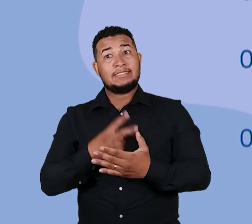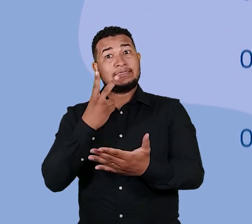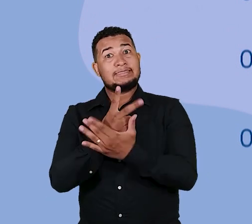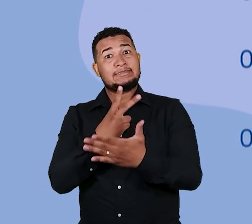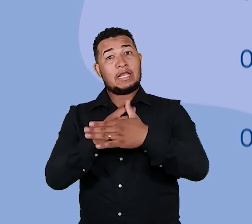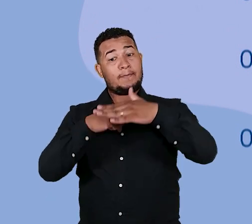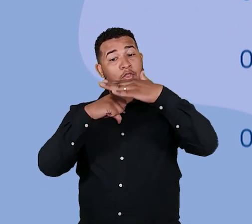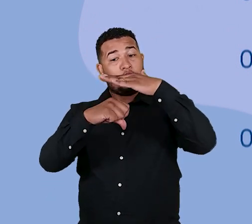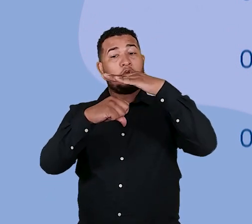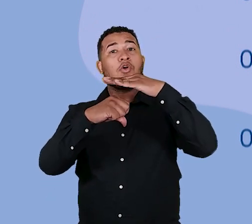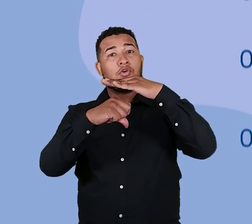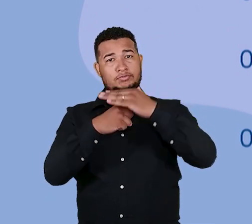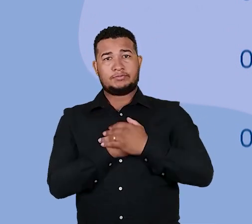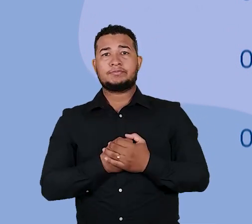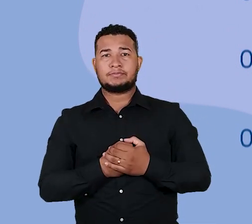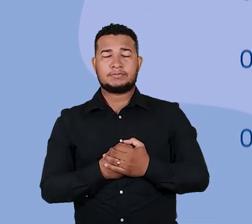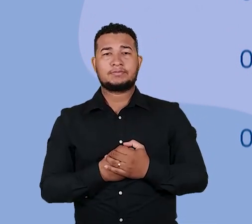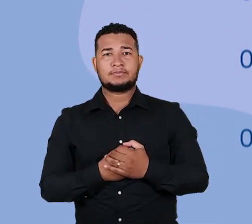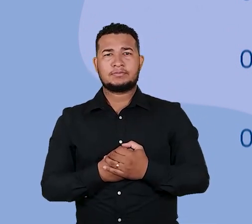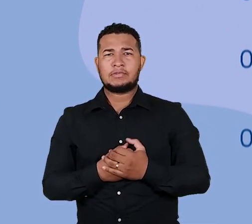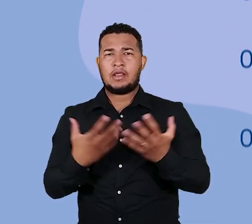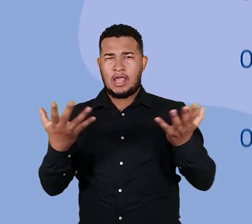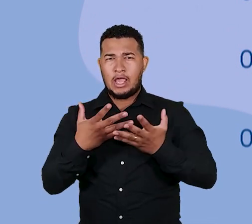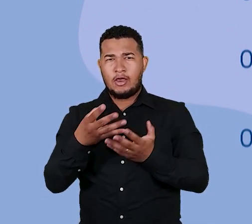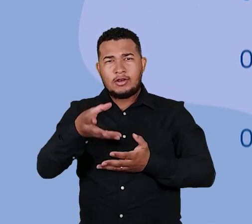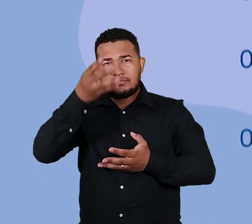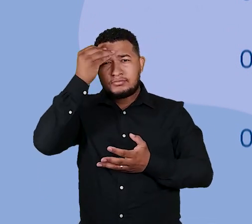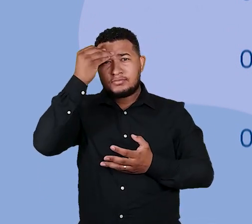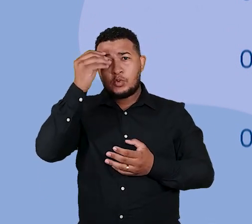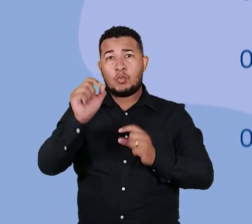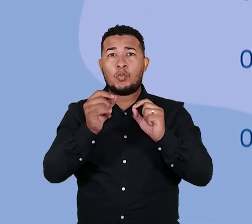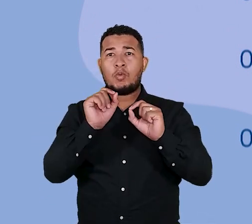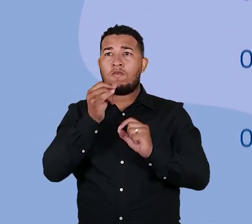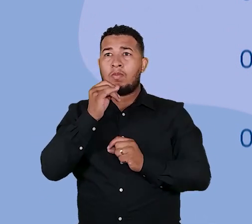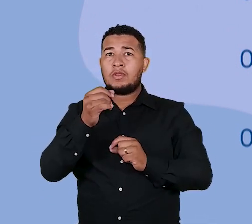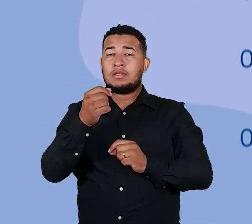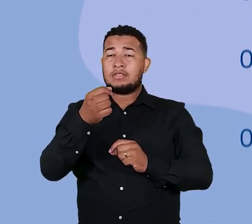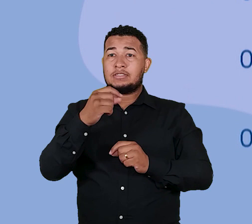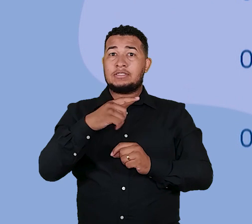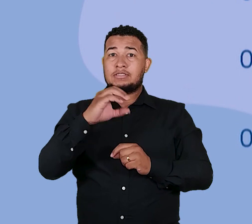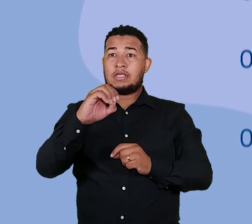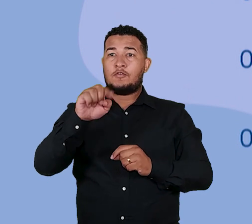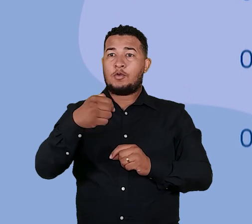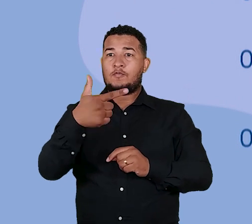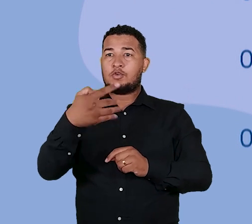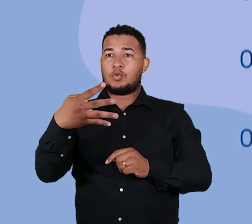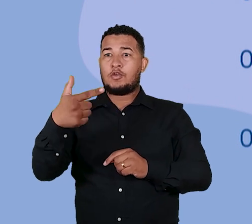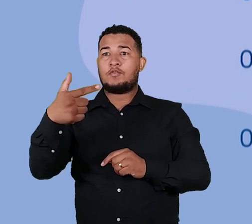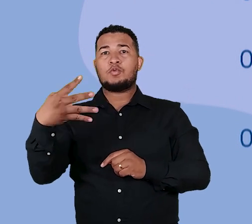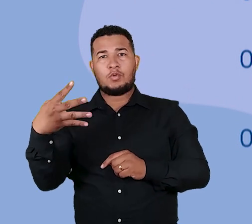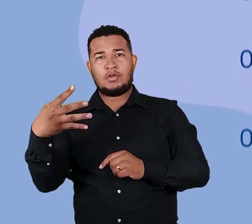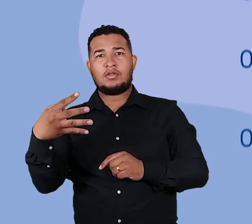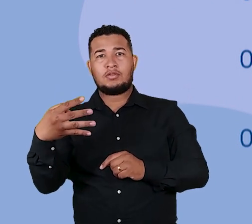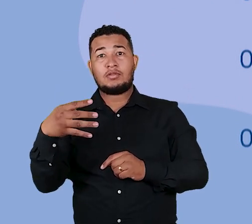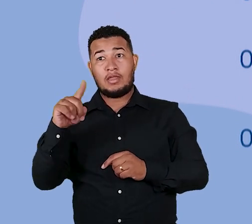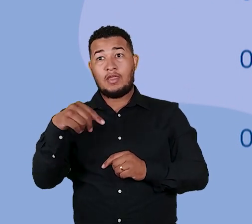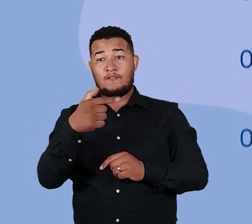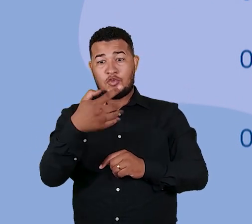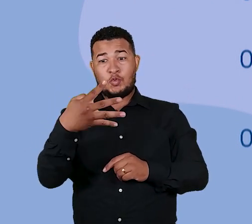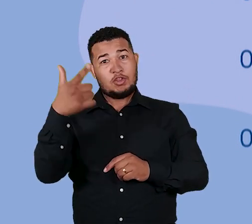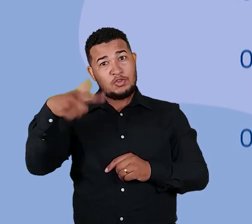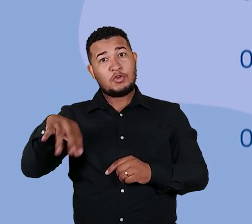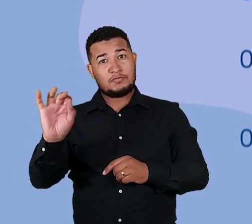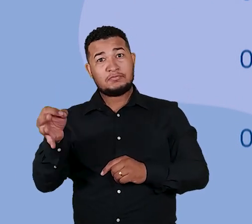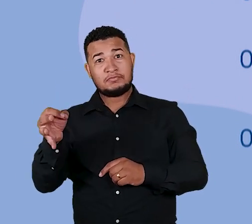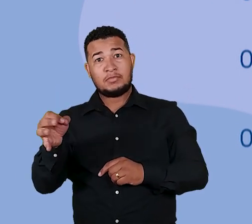sempre sobre 9. E agora? Fala para titio aí o que seria 0,2424. O que está repetindo aí, hein? É